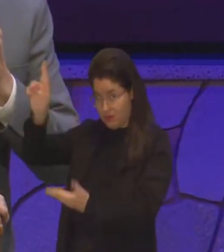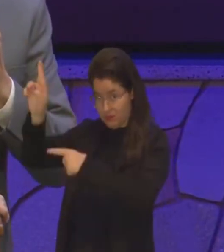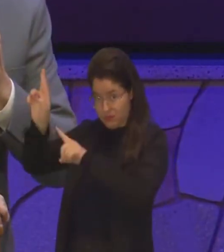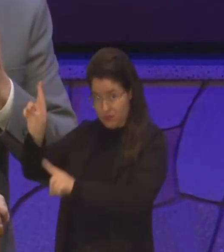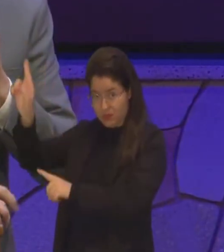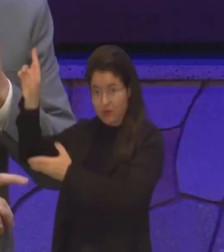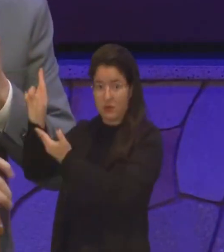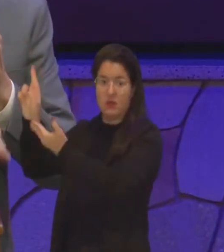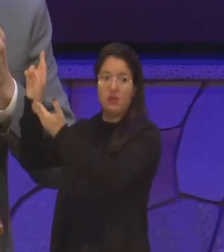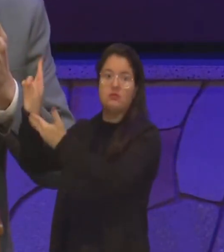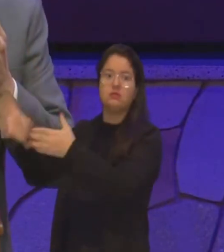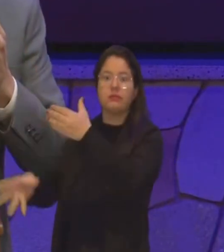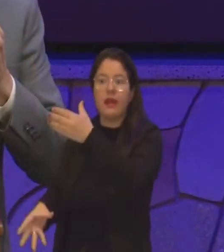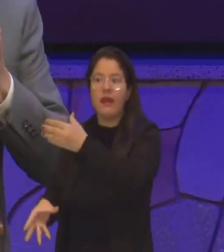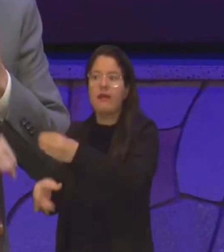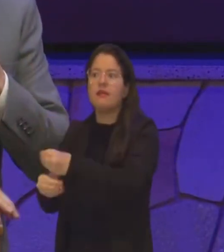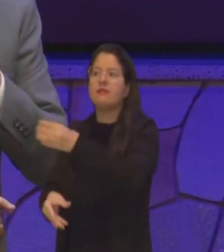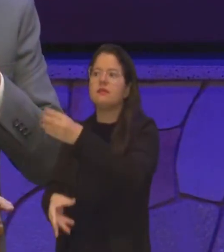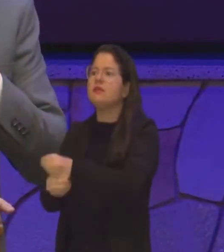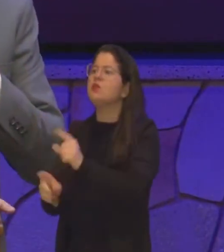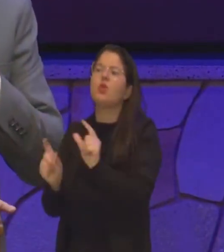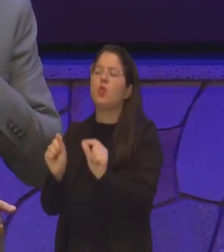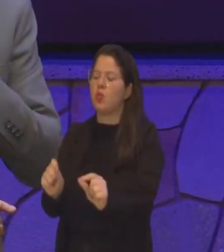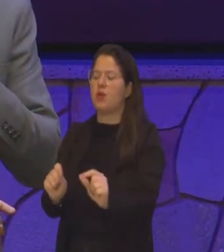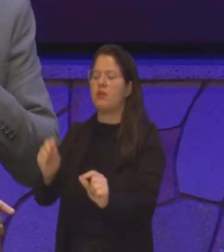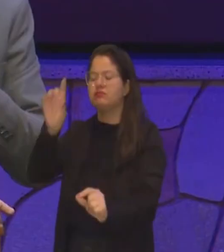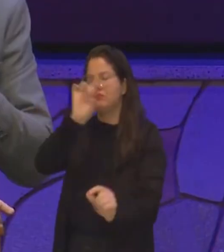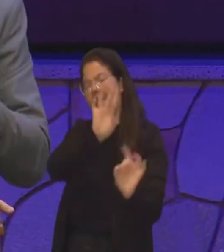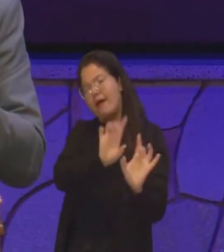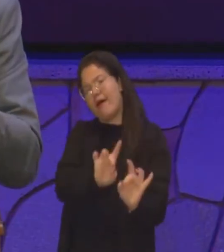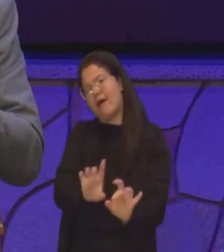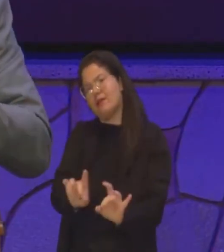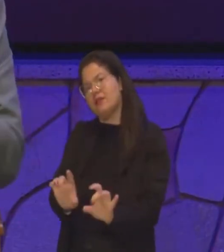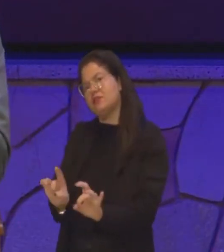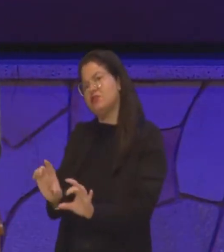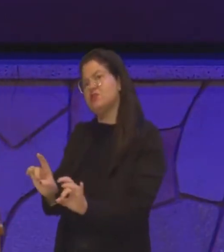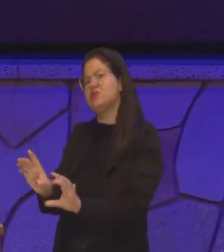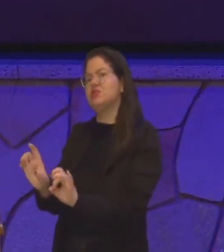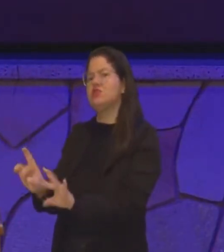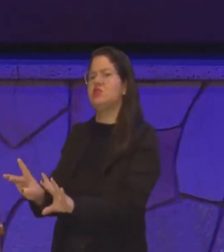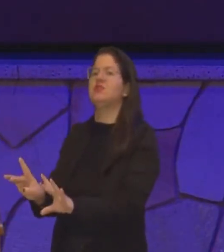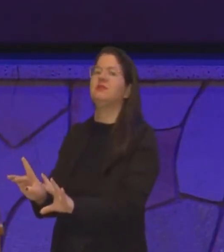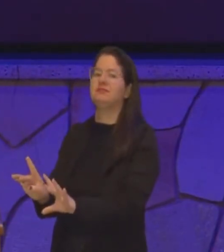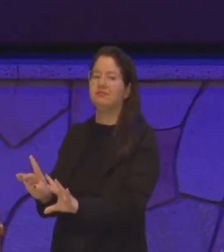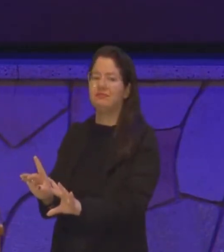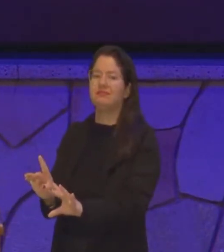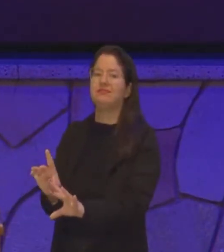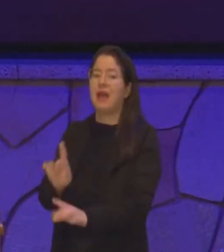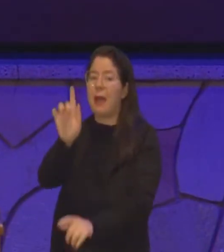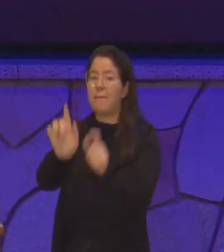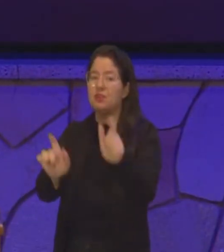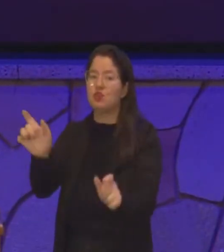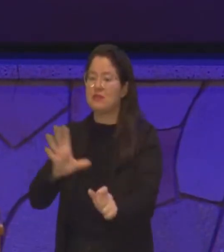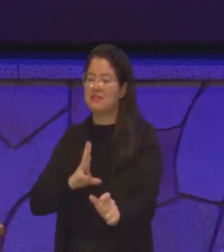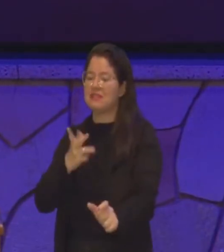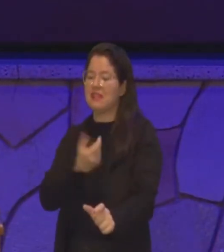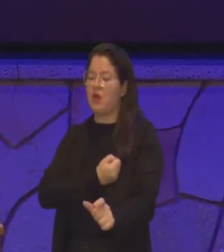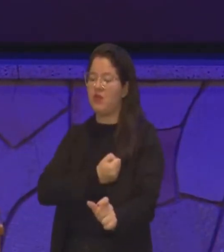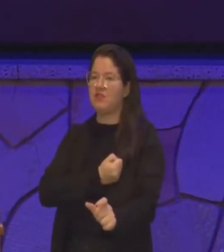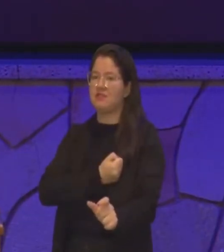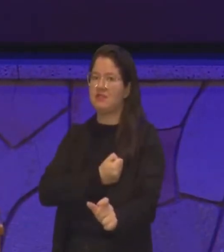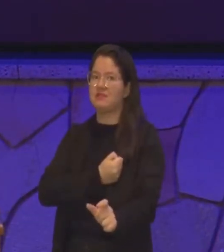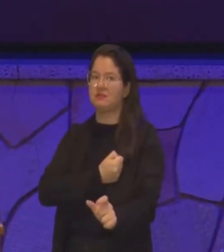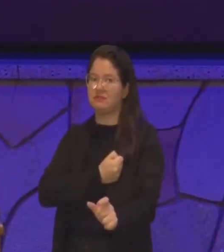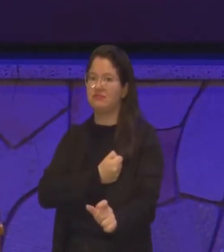ia acrescentando diariamente os que iam sendo salvos. Quando